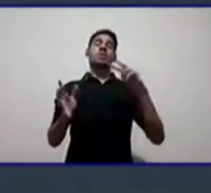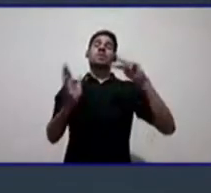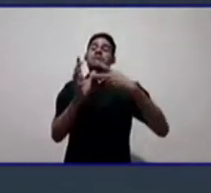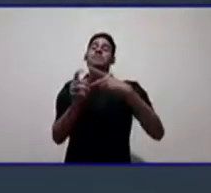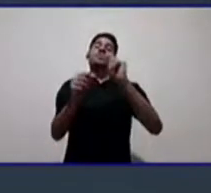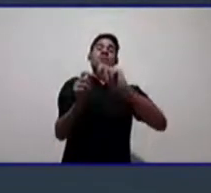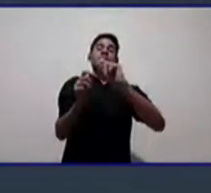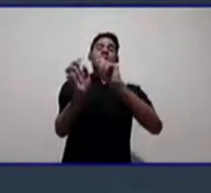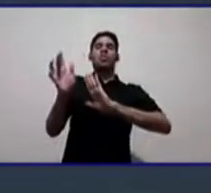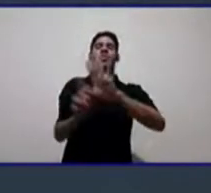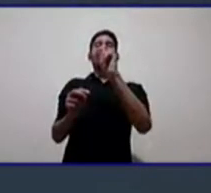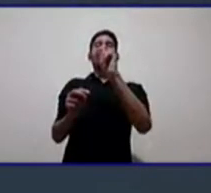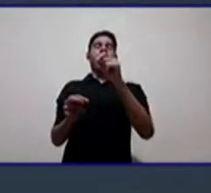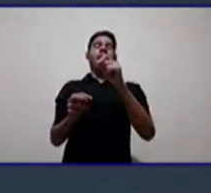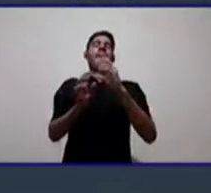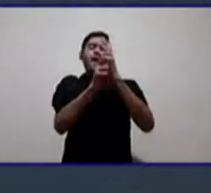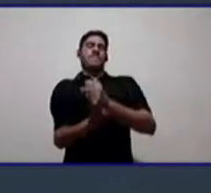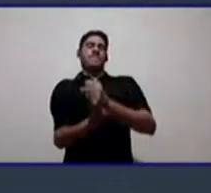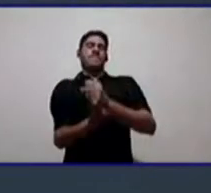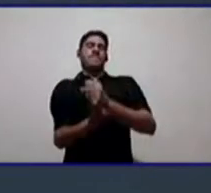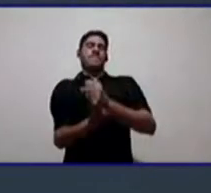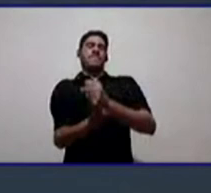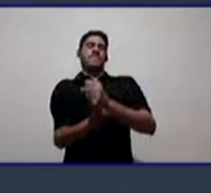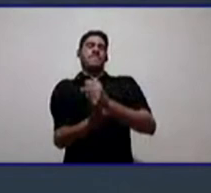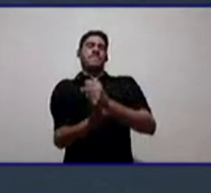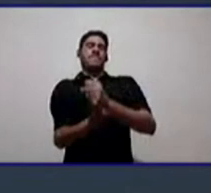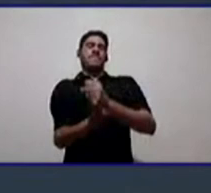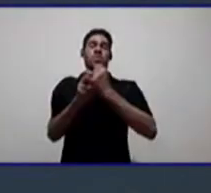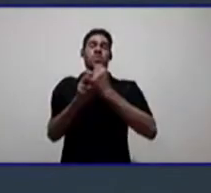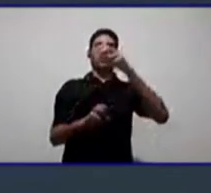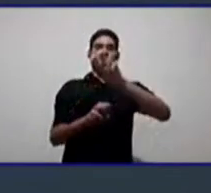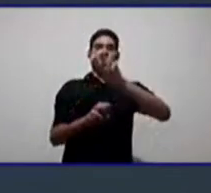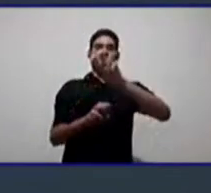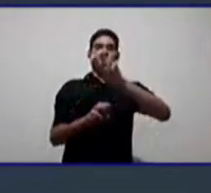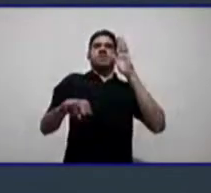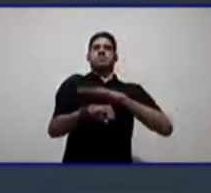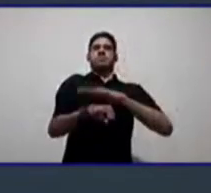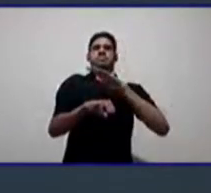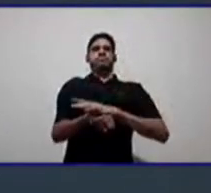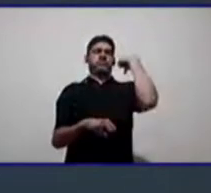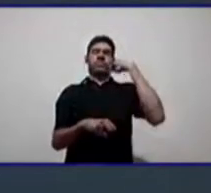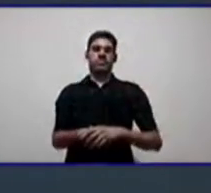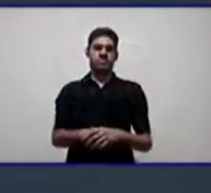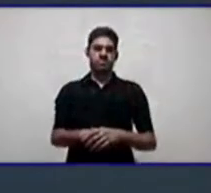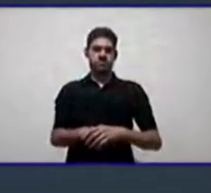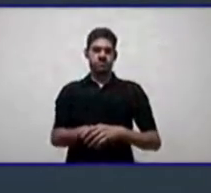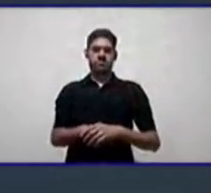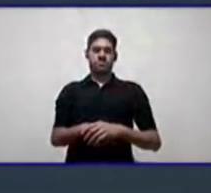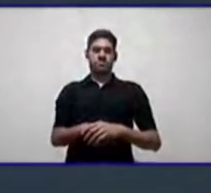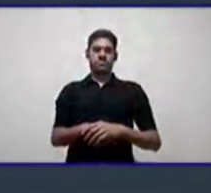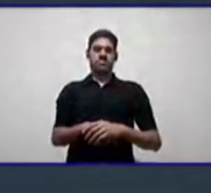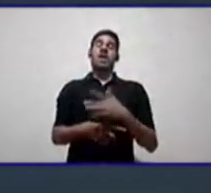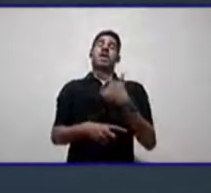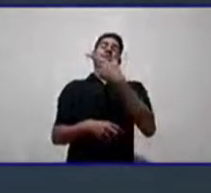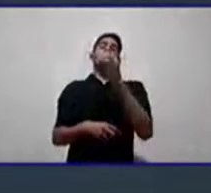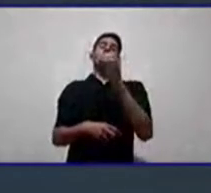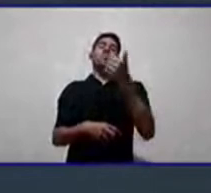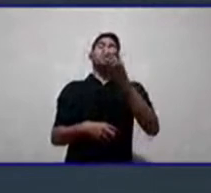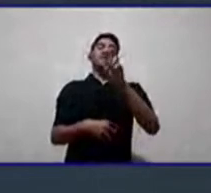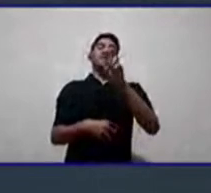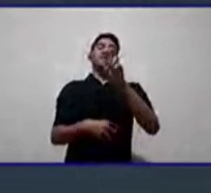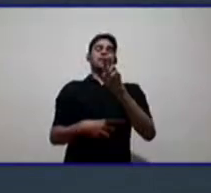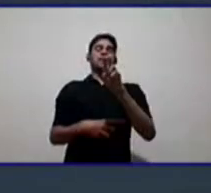prestação de contas do ano de 2015. Então, tempus regit actum. Actum. Então, em 2015,